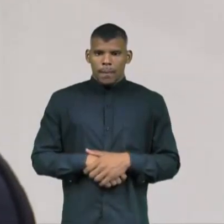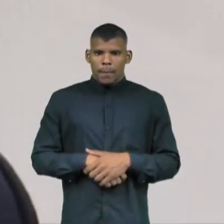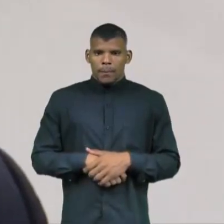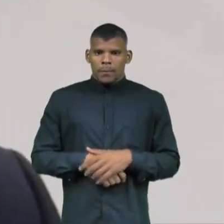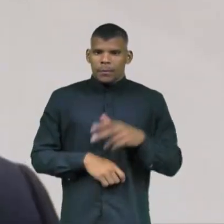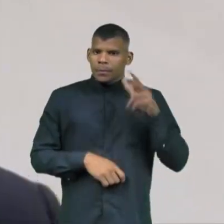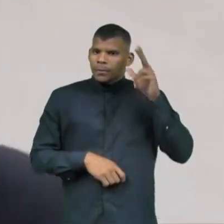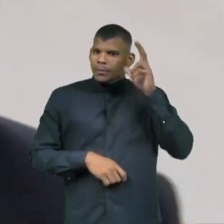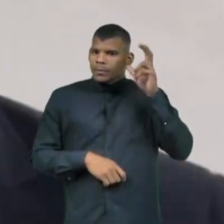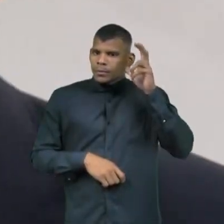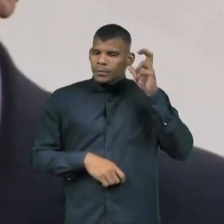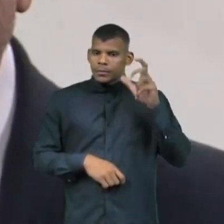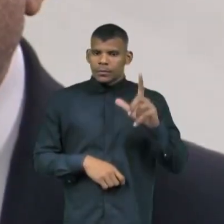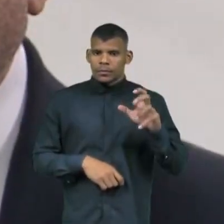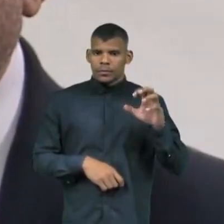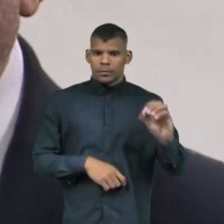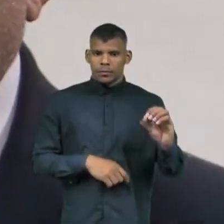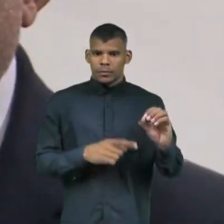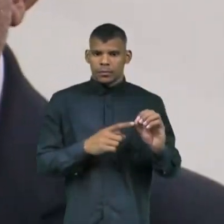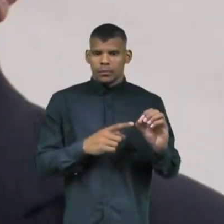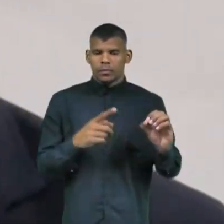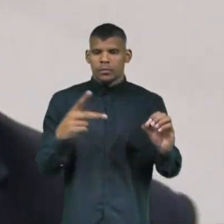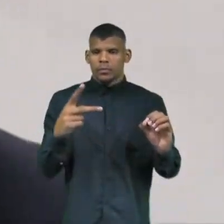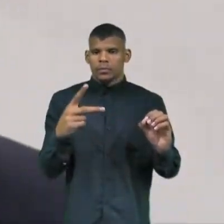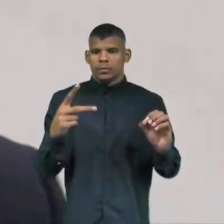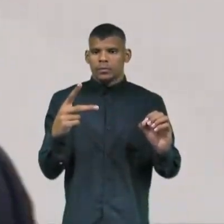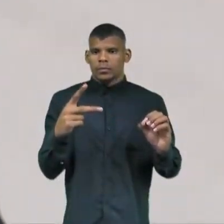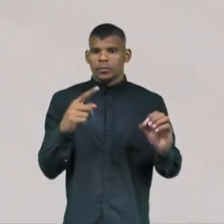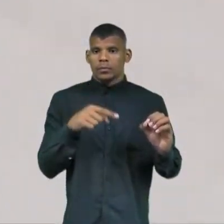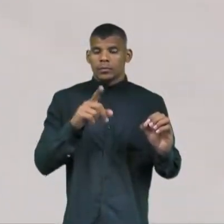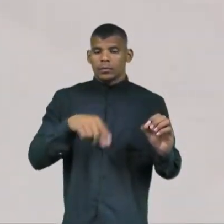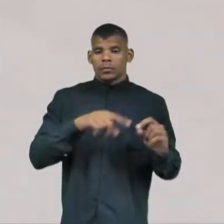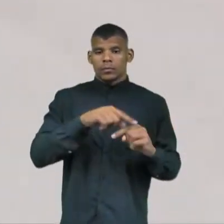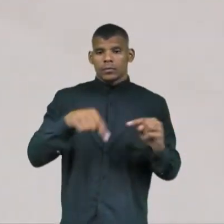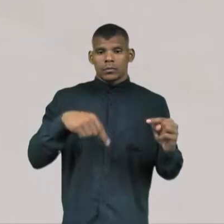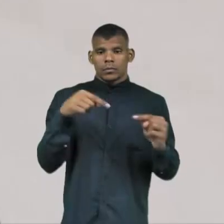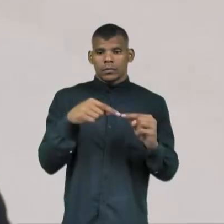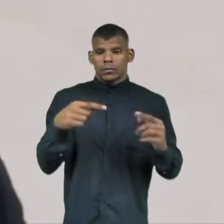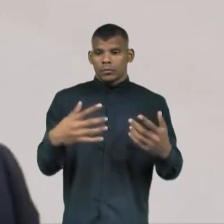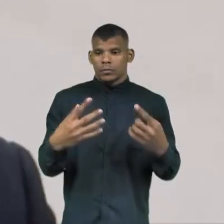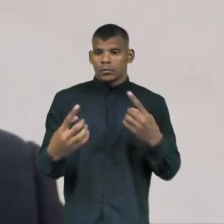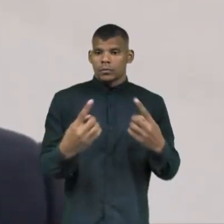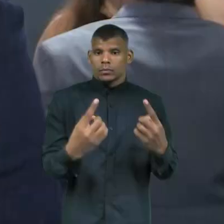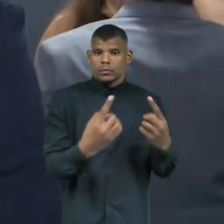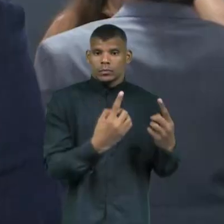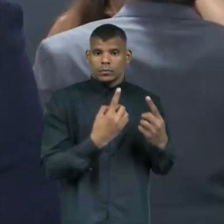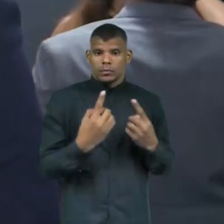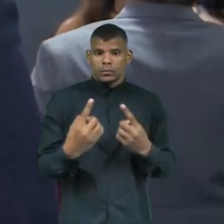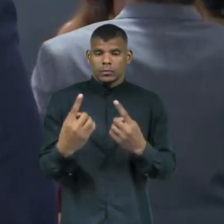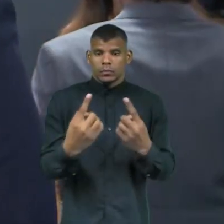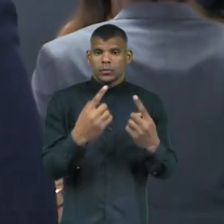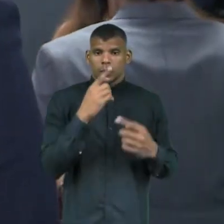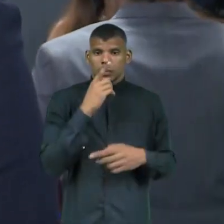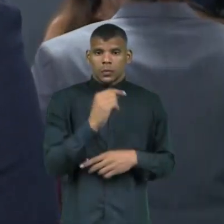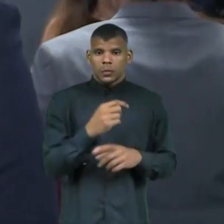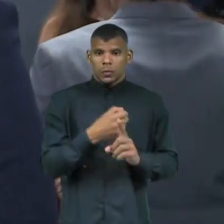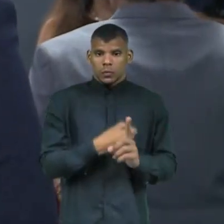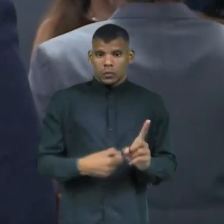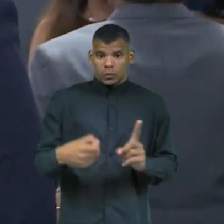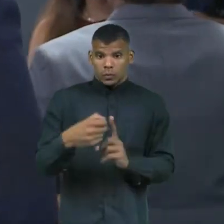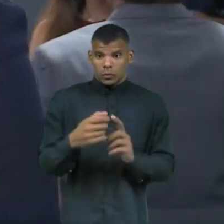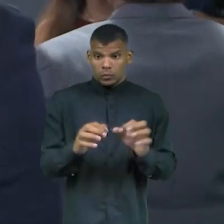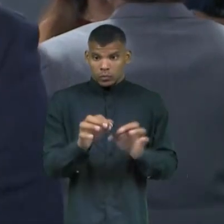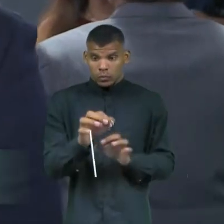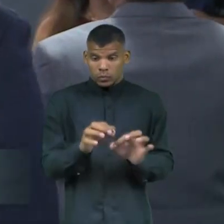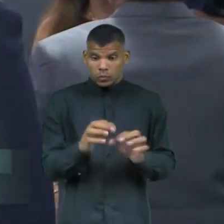deputado Leonardo Pinheiro, do PP, o objetivo é promover um diálogo com a sociedade. Fazer um diálogo,